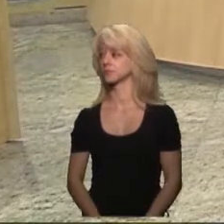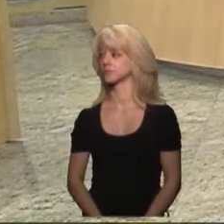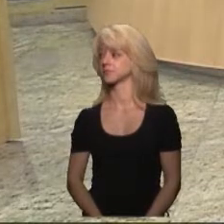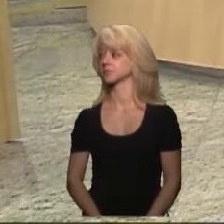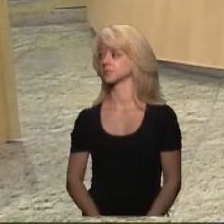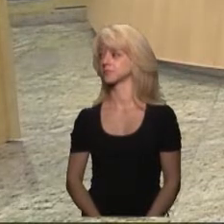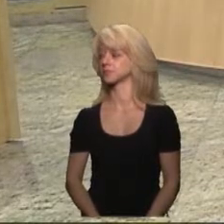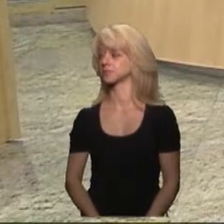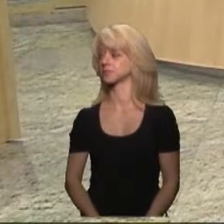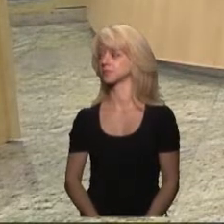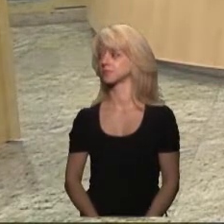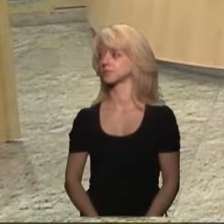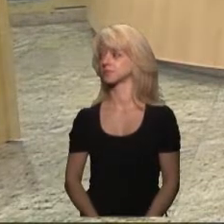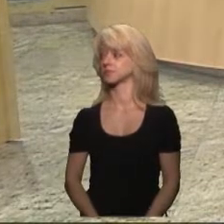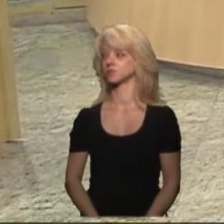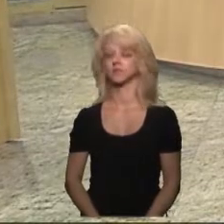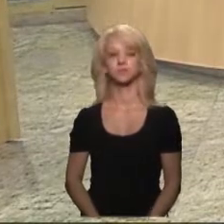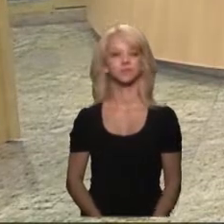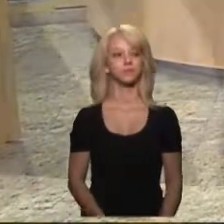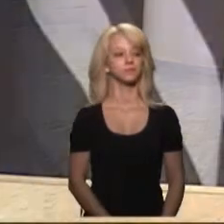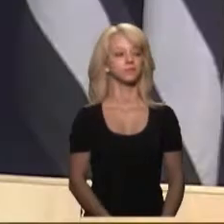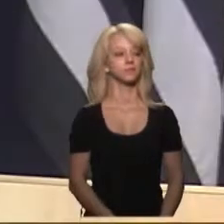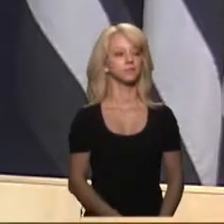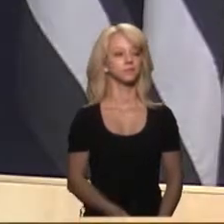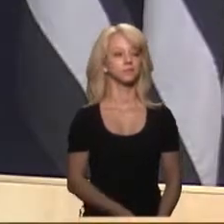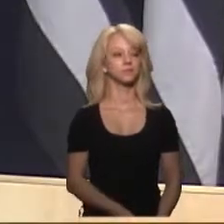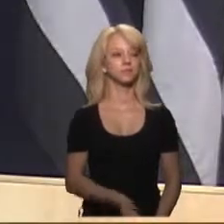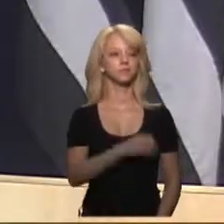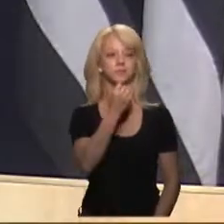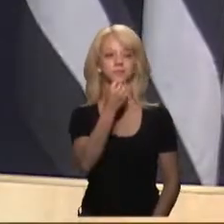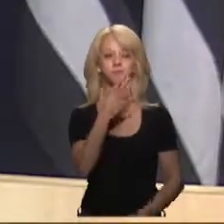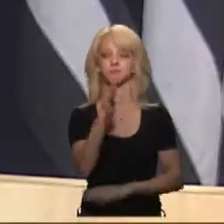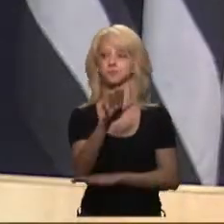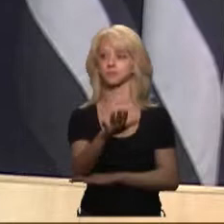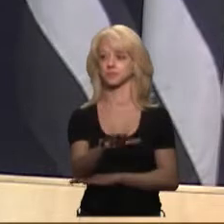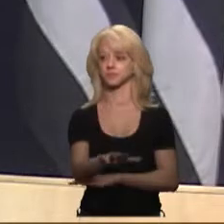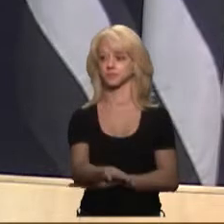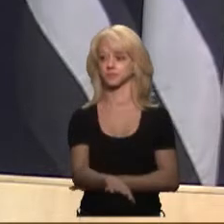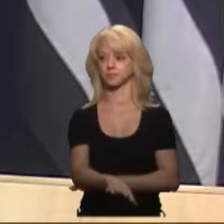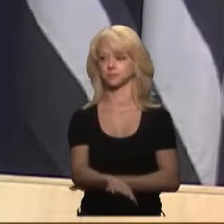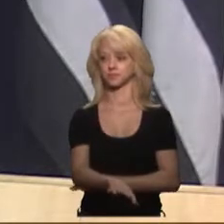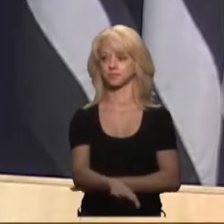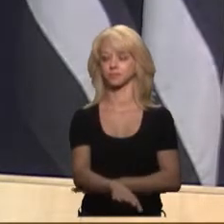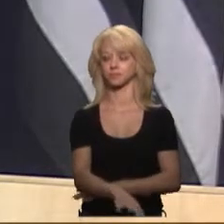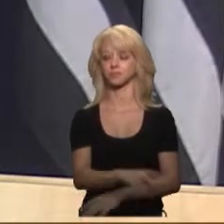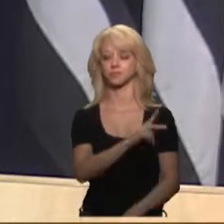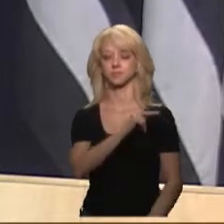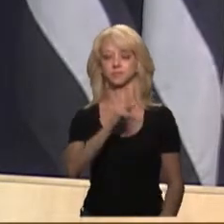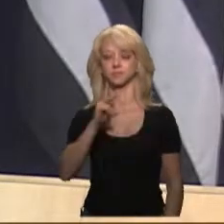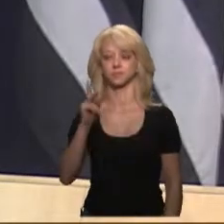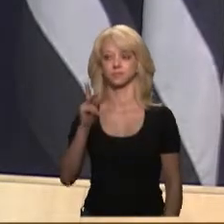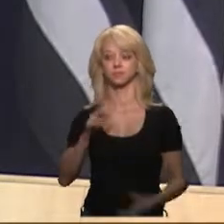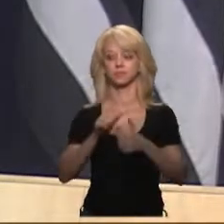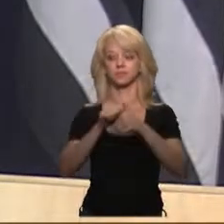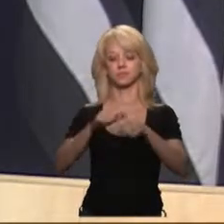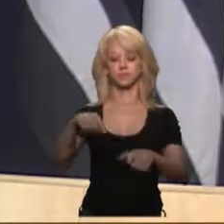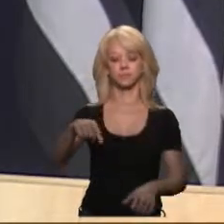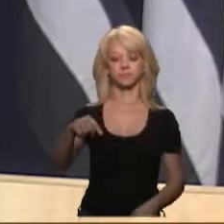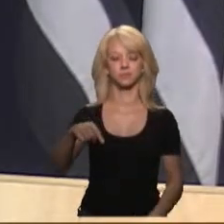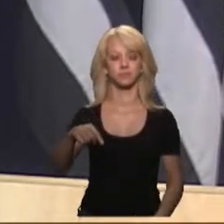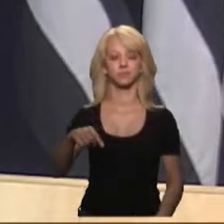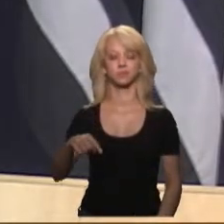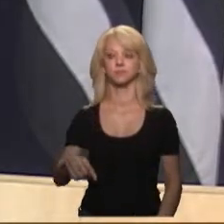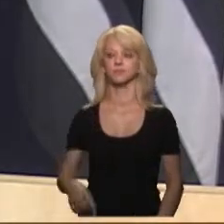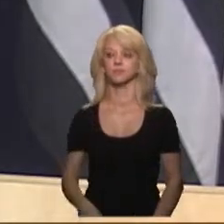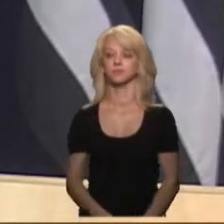Boa tarde, presidente Jefferson Campos, senhores vereadores, munícipes que nos acompanham, munícipes que nos assistem à sua residência. Presidente, eu quero também contribuir com a